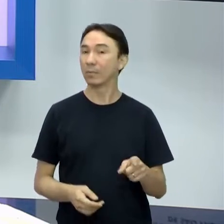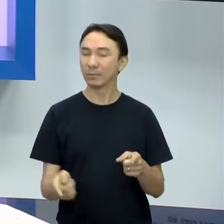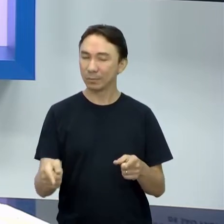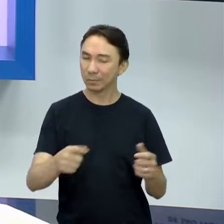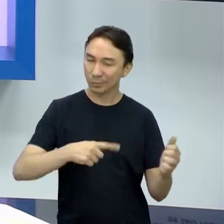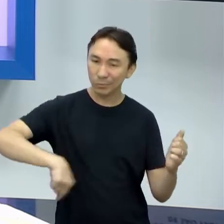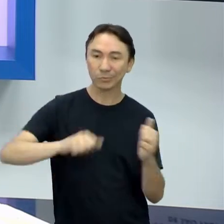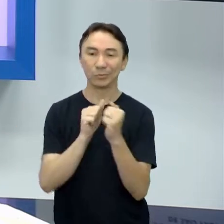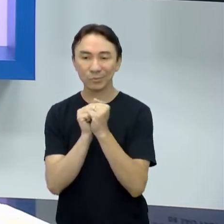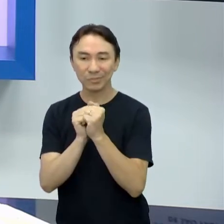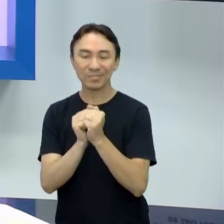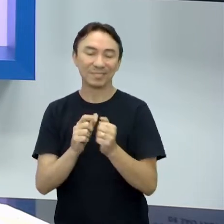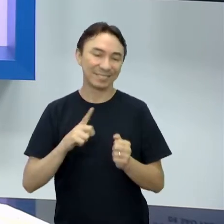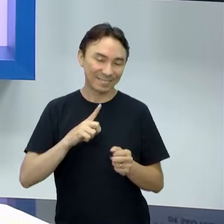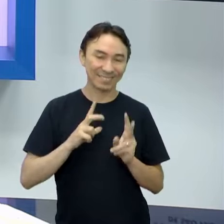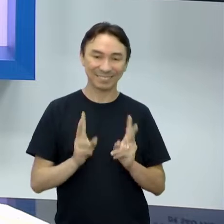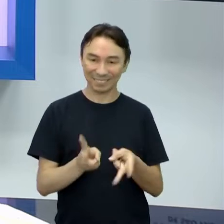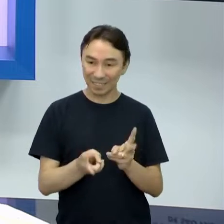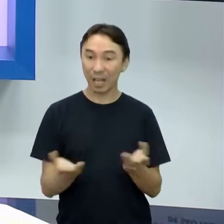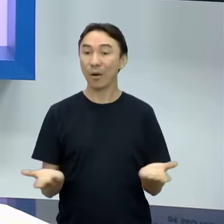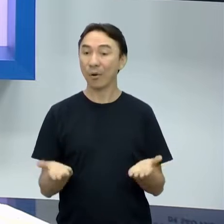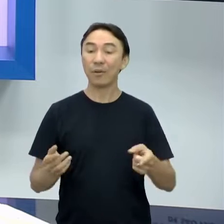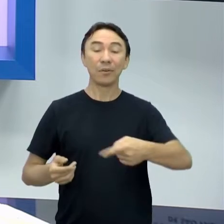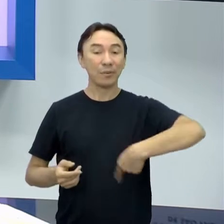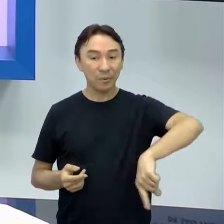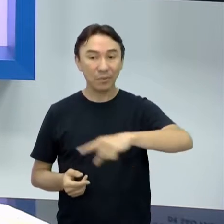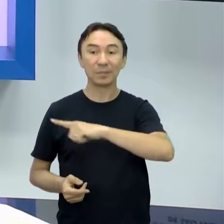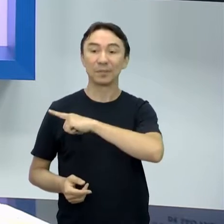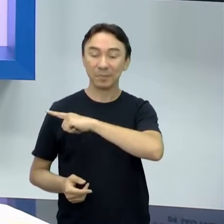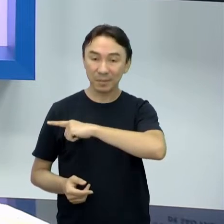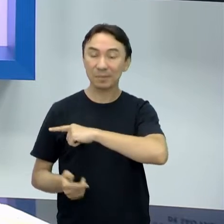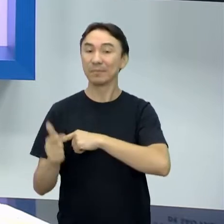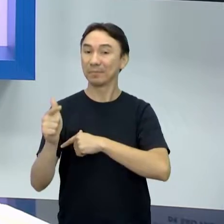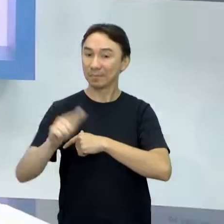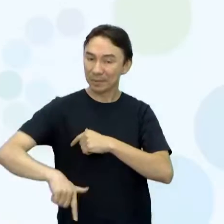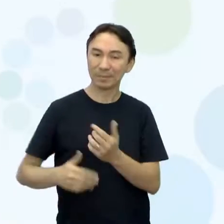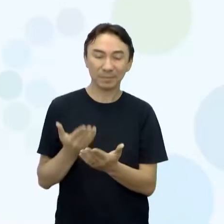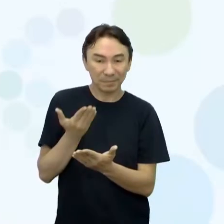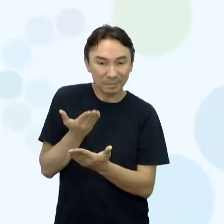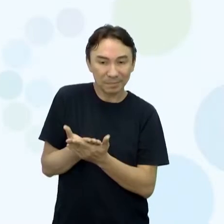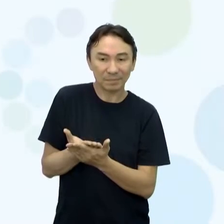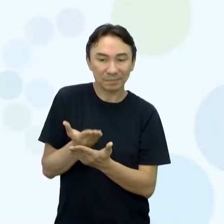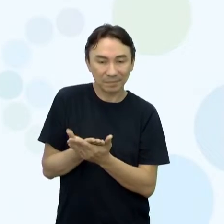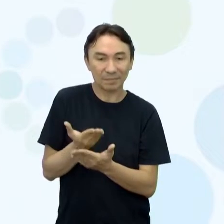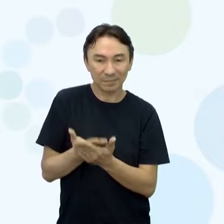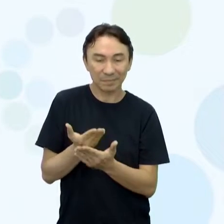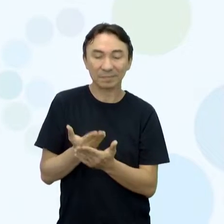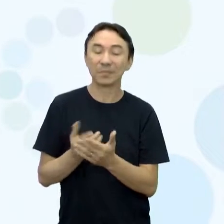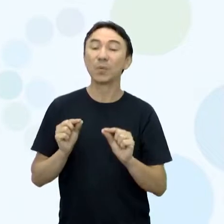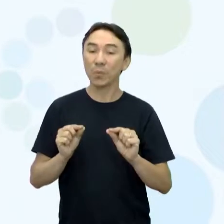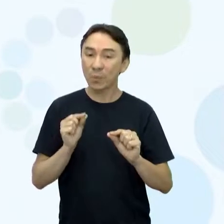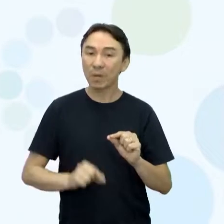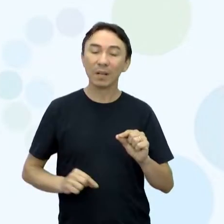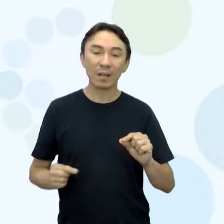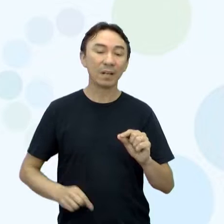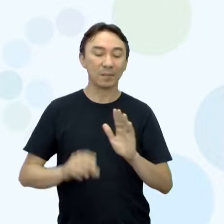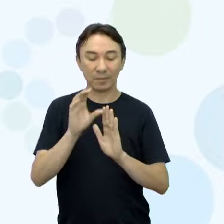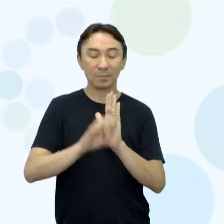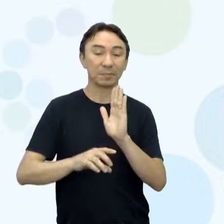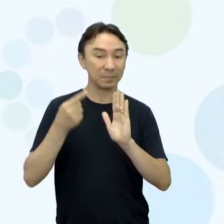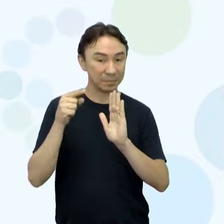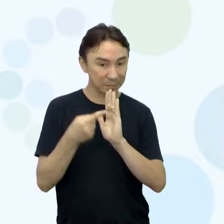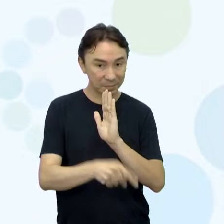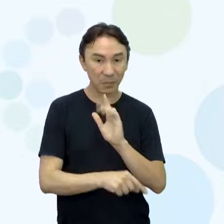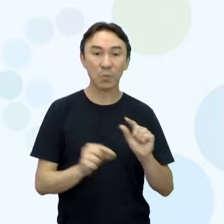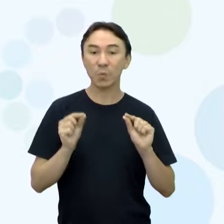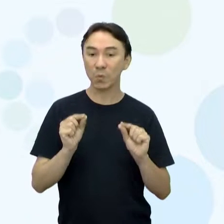aqui para mais uma aula do nosso aprofundamento. Se liga na mídia, aprofundamento esse que vocês escolheram